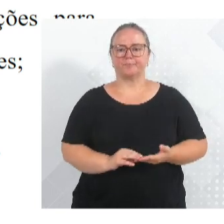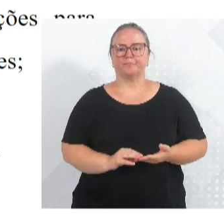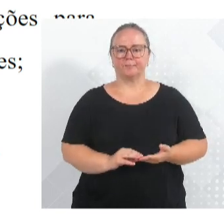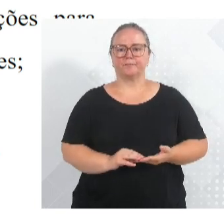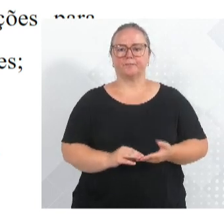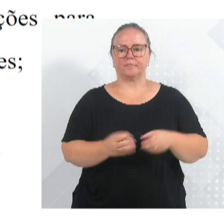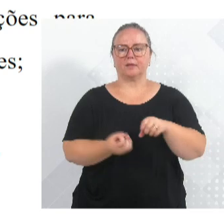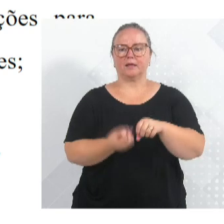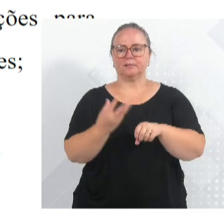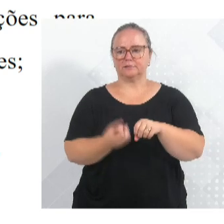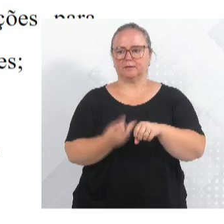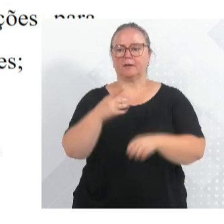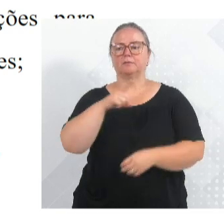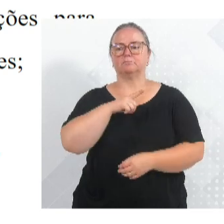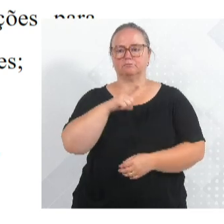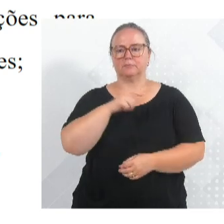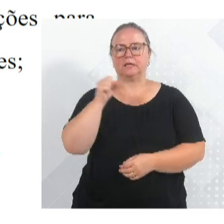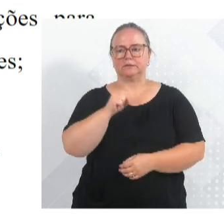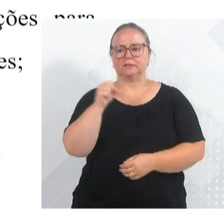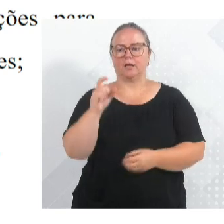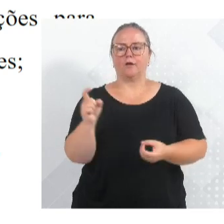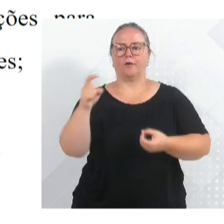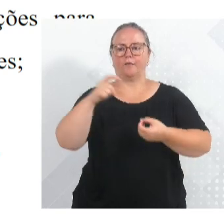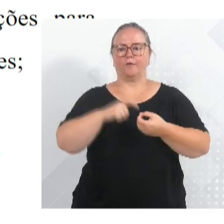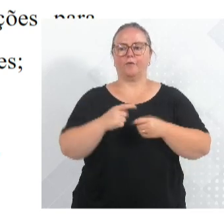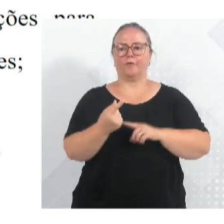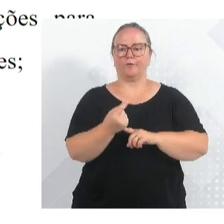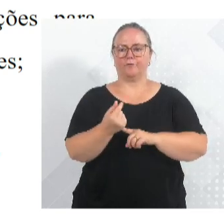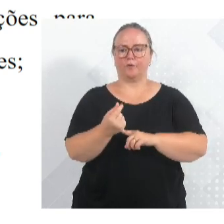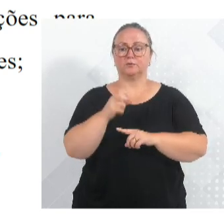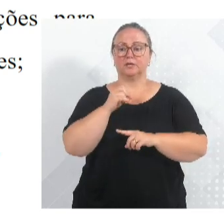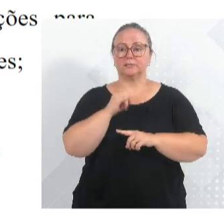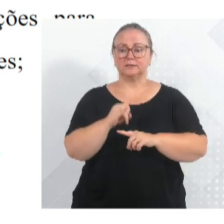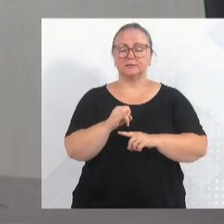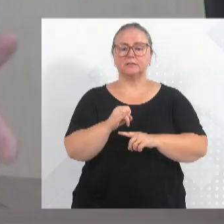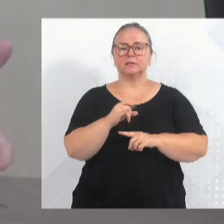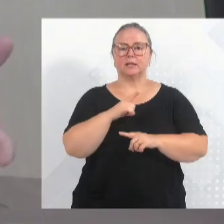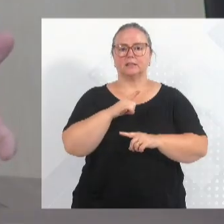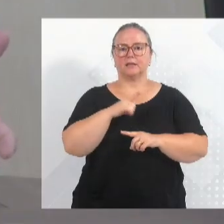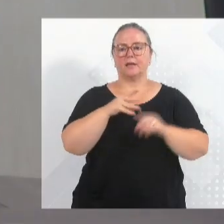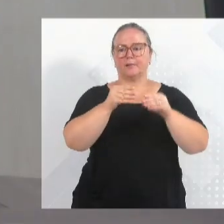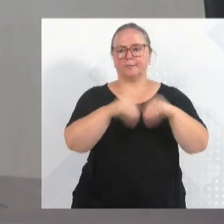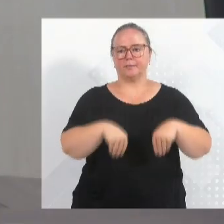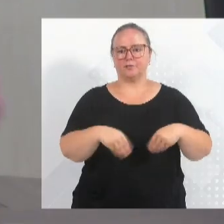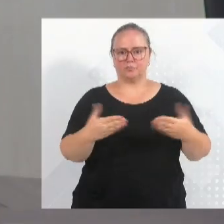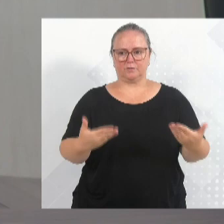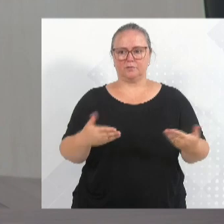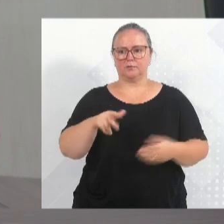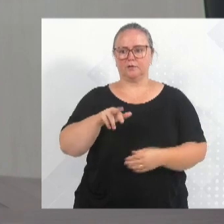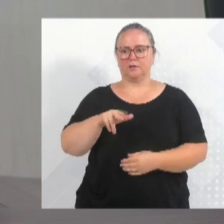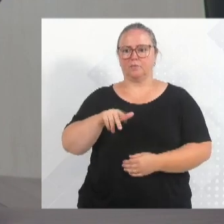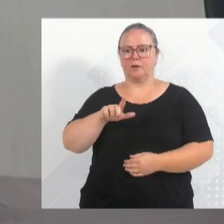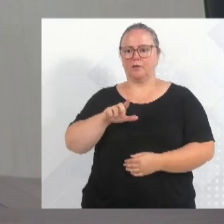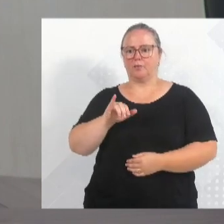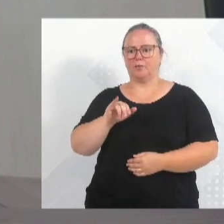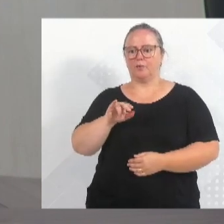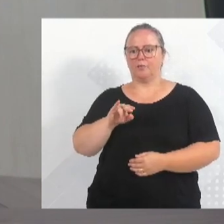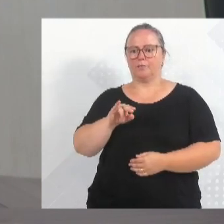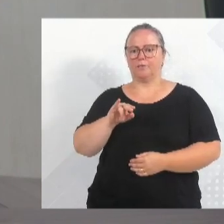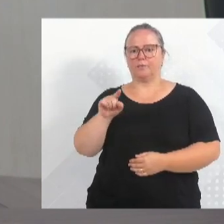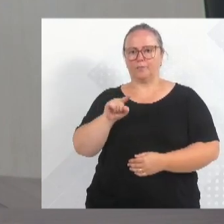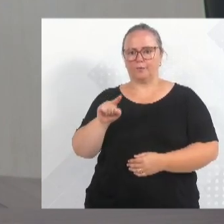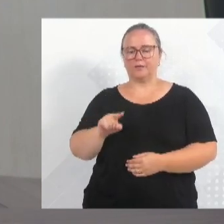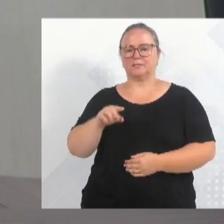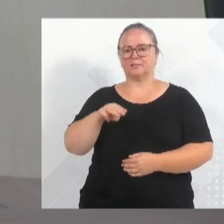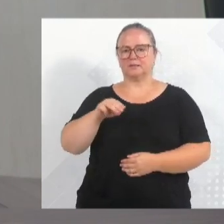faz processo de ressarcimento pecuniário em caso de eventuais prejuízos. É o que aconteceu na rua Luiz Masque, não só agora, lá no começo, quando